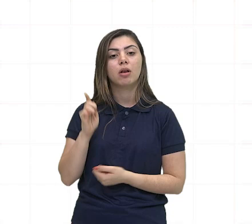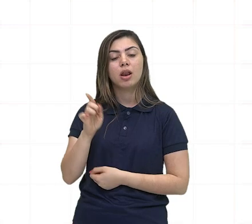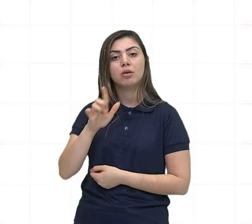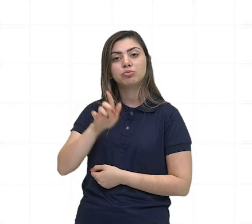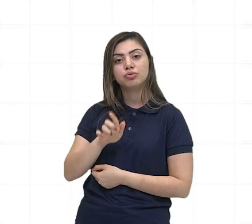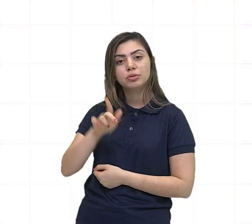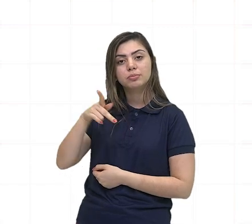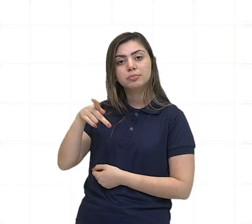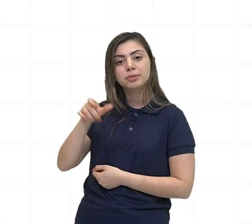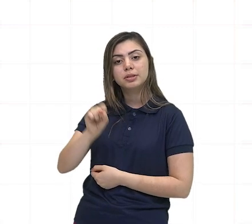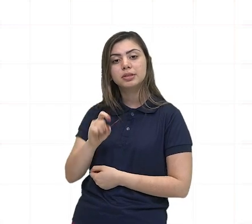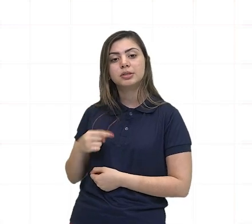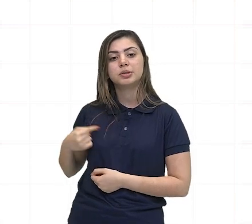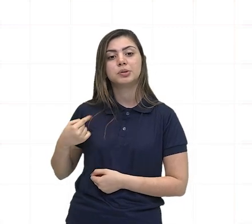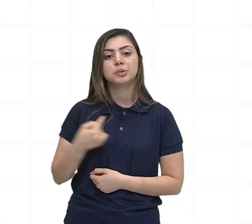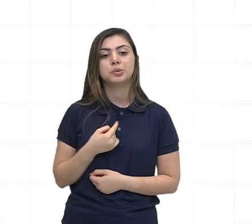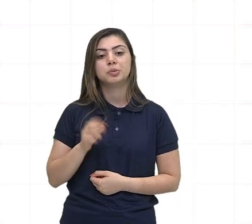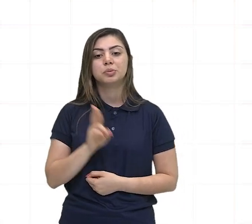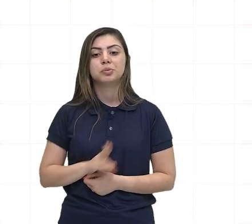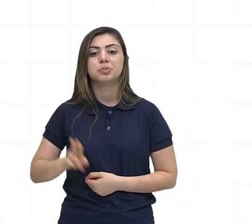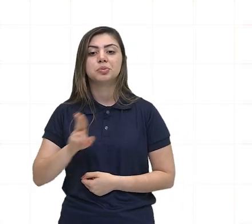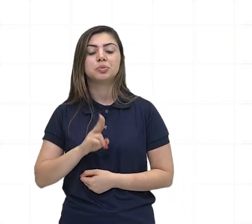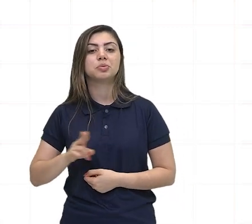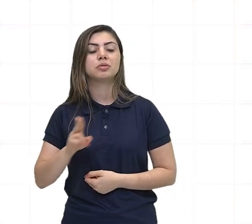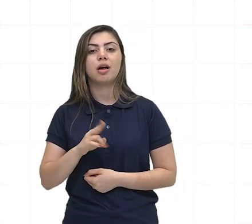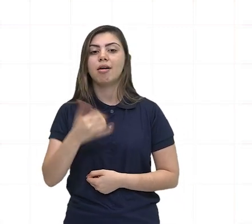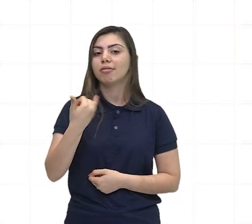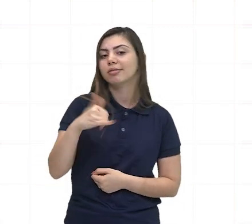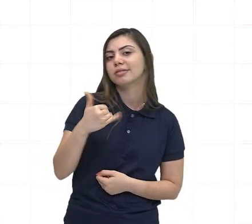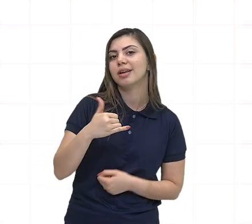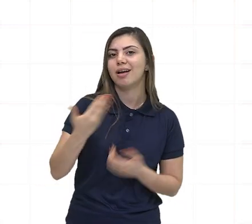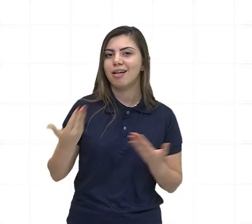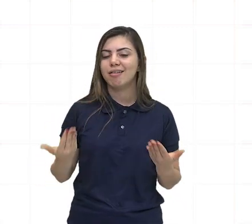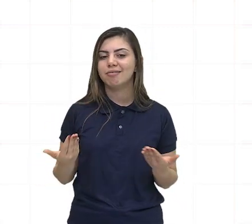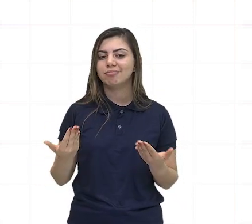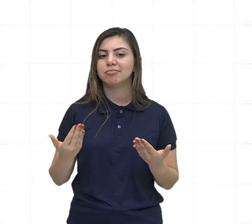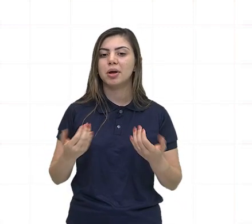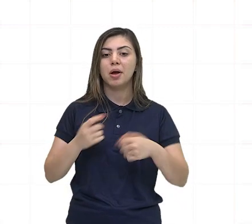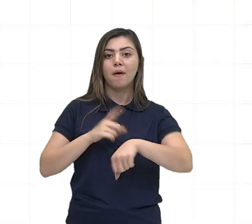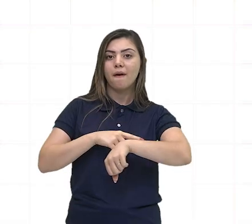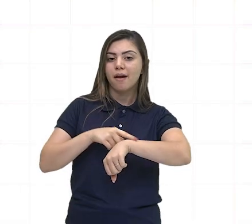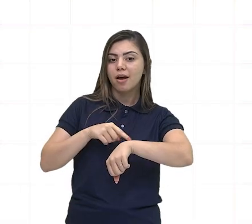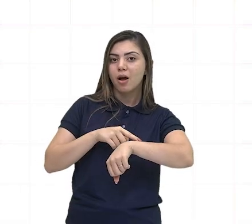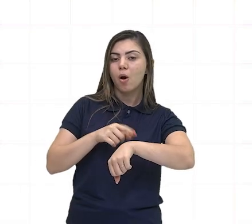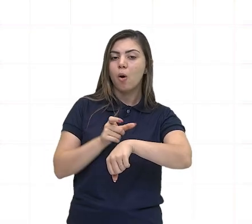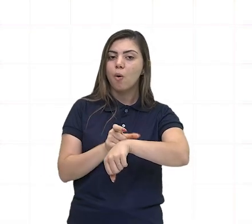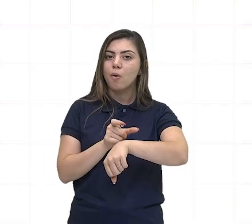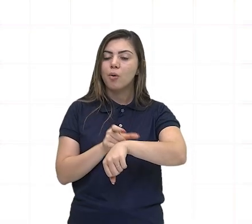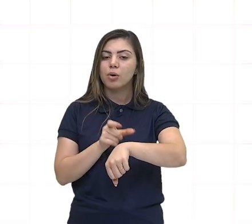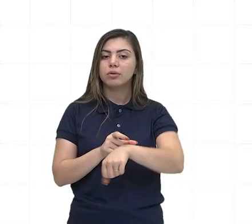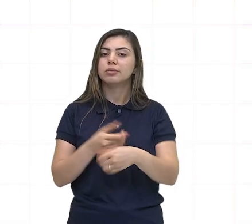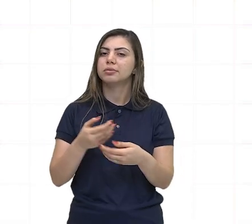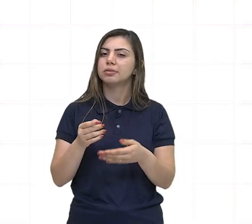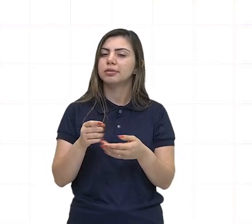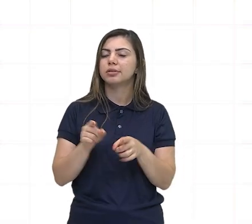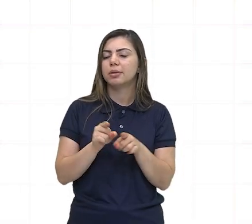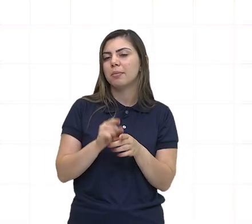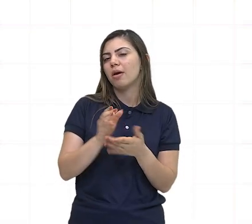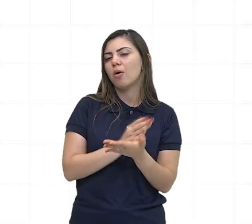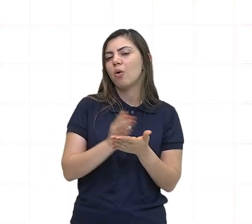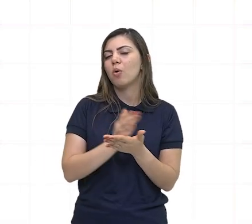nós podemos utilizar ele no nosso celular, no relógio, em alguns